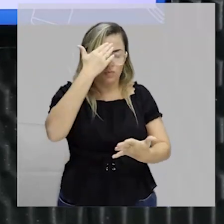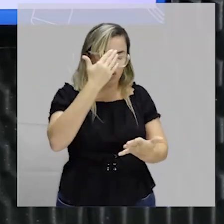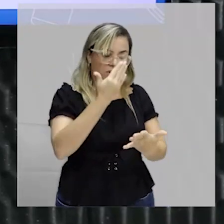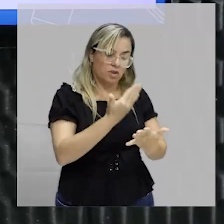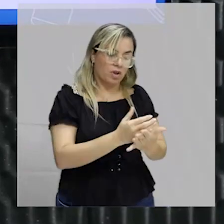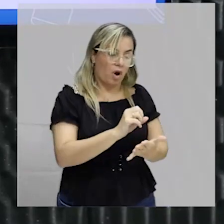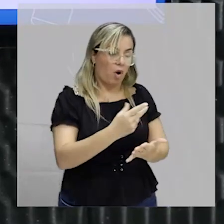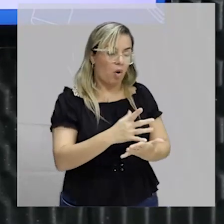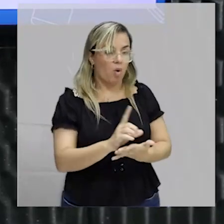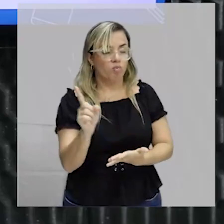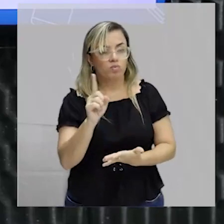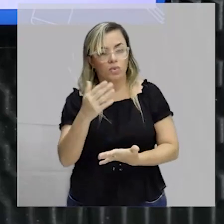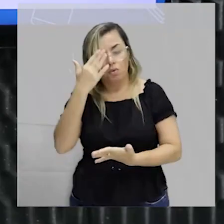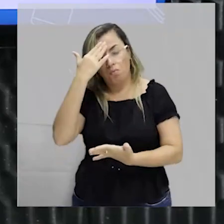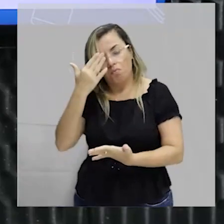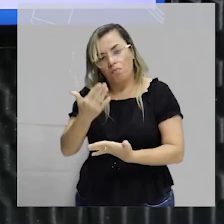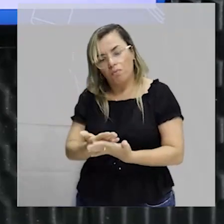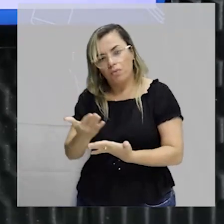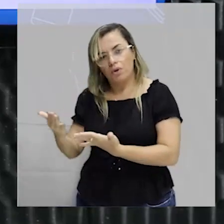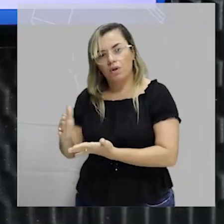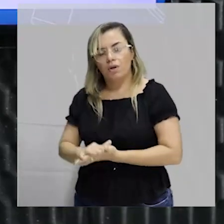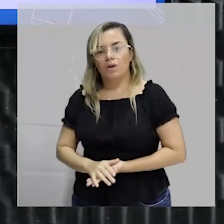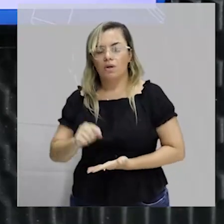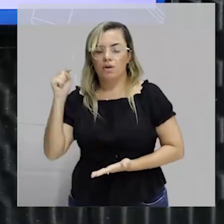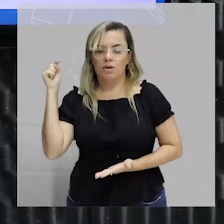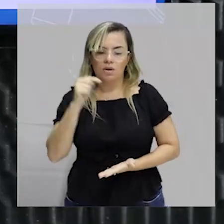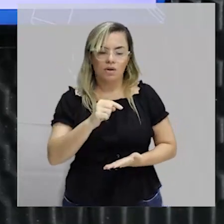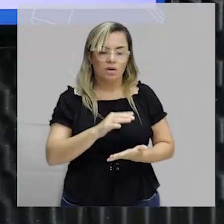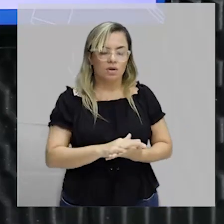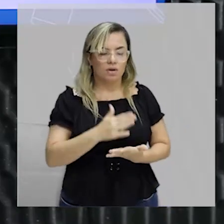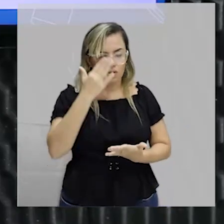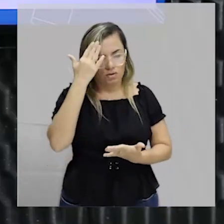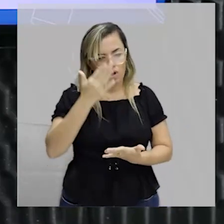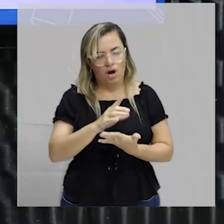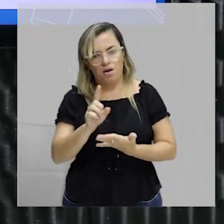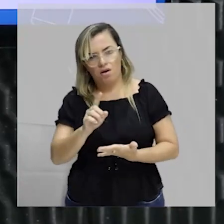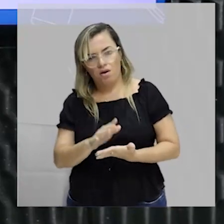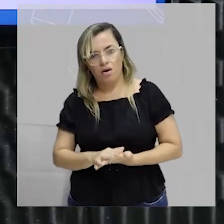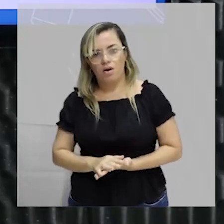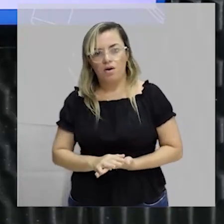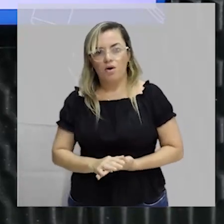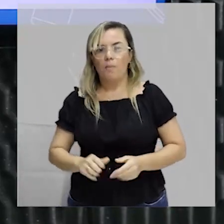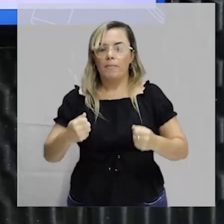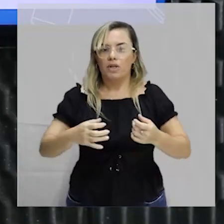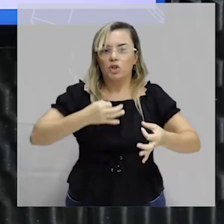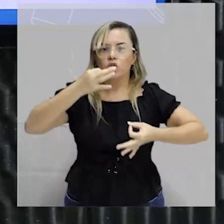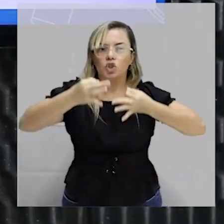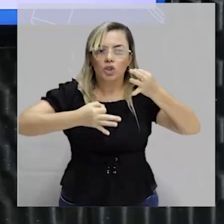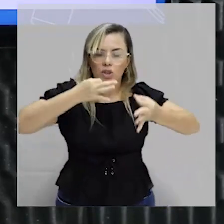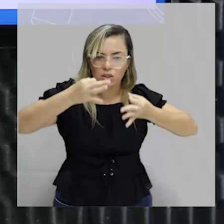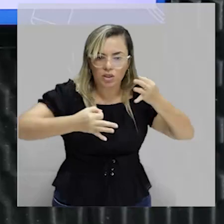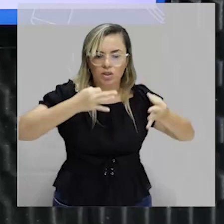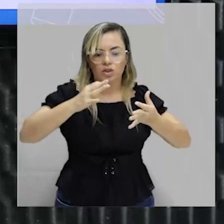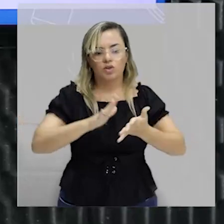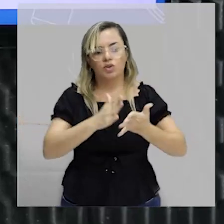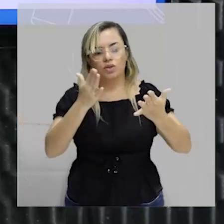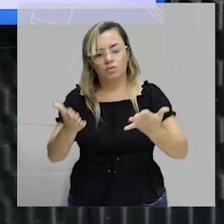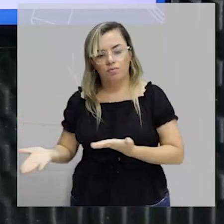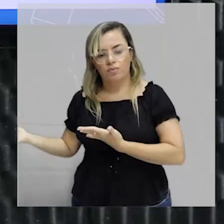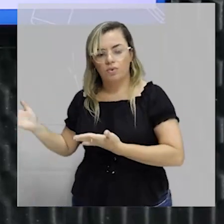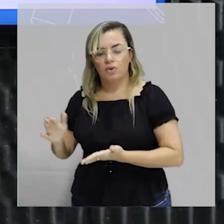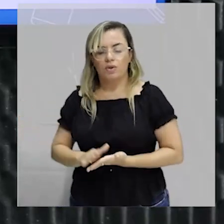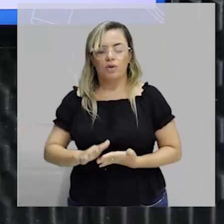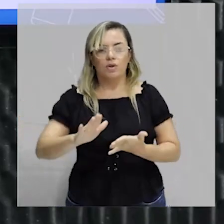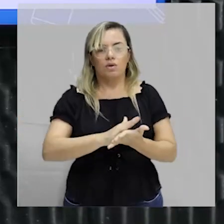acreditar ou não. E se você não for acreditar, você tem argumentos plausíveis, tá? Então, aqui um dos argumentos, por exemplo,